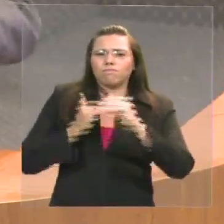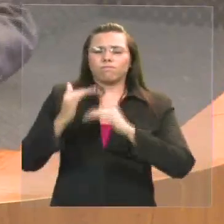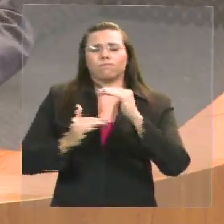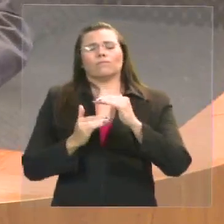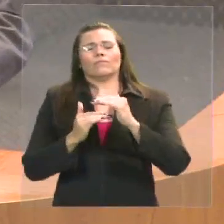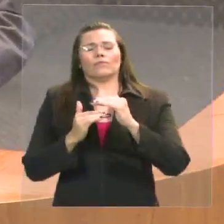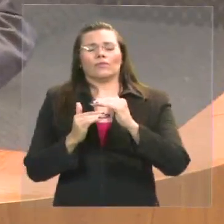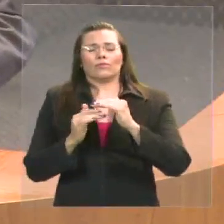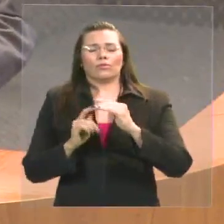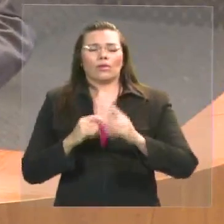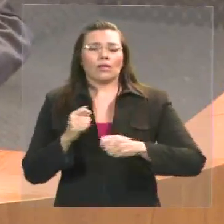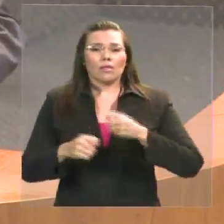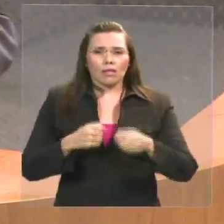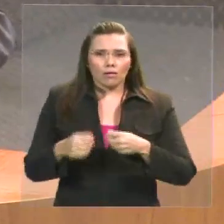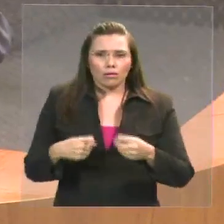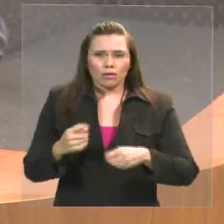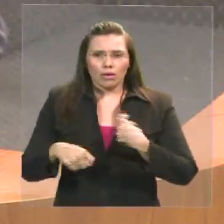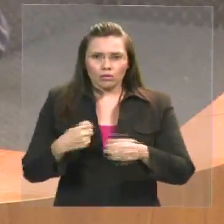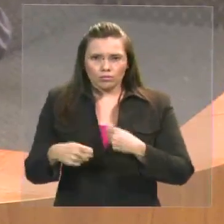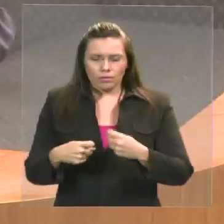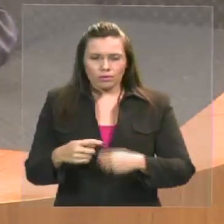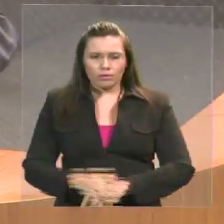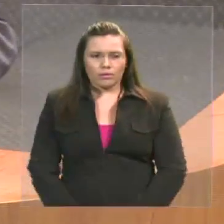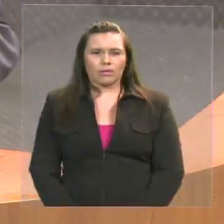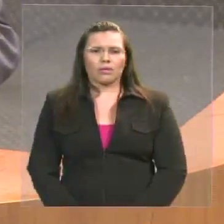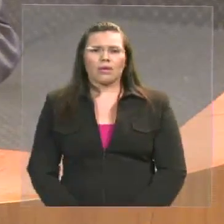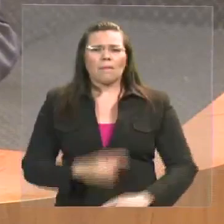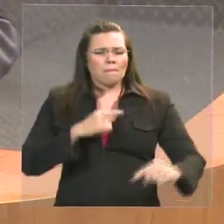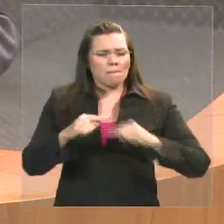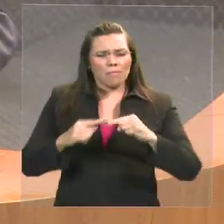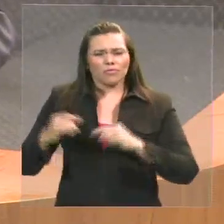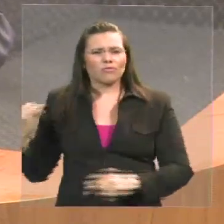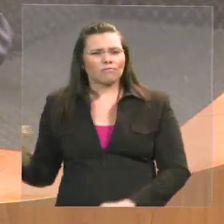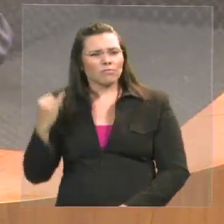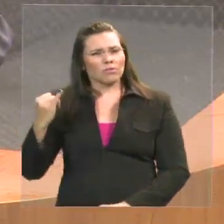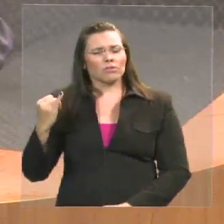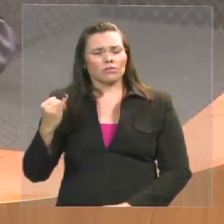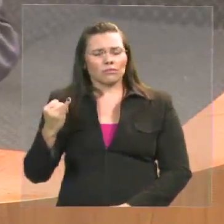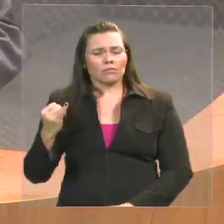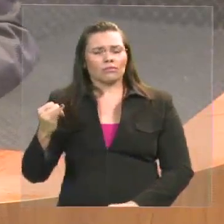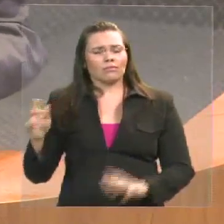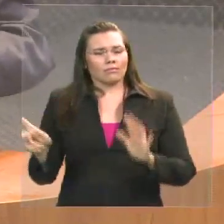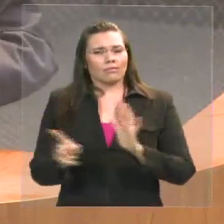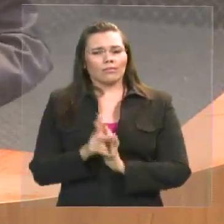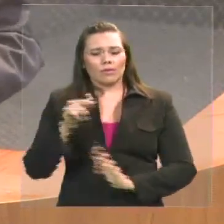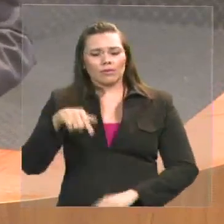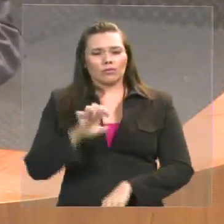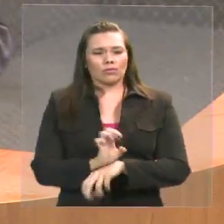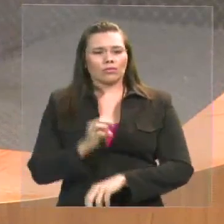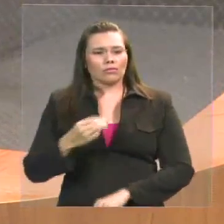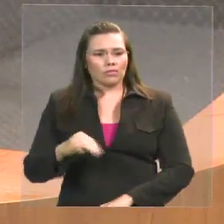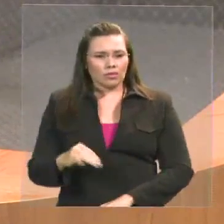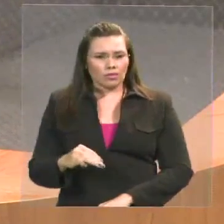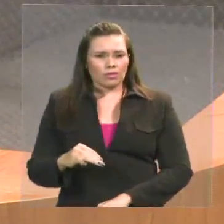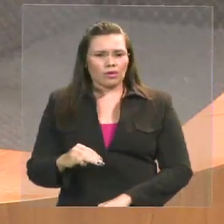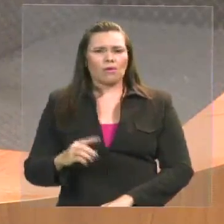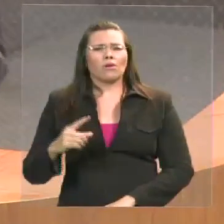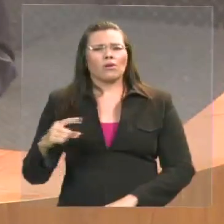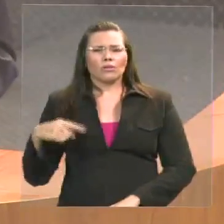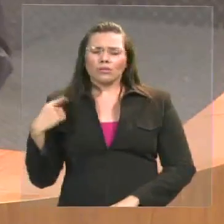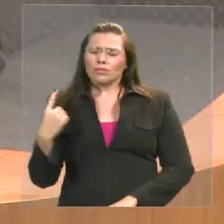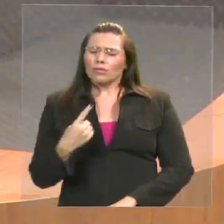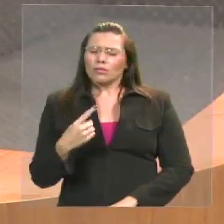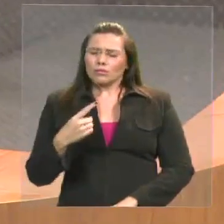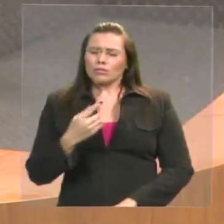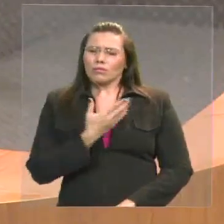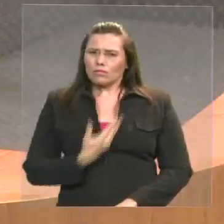e com esse implemento dessas políticas importantes para o Estado, de geração de emprego e renda, nós vamos ter ainda mais esse fortalecimento. Então, esse